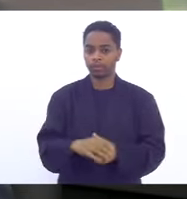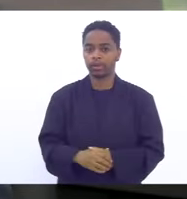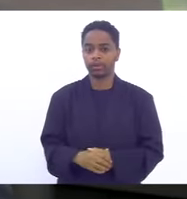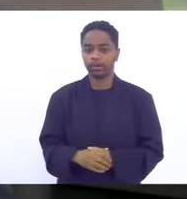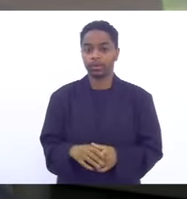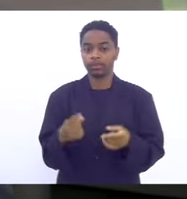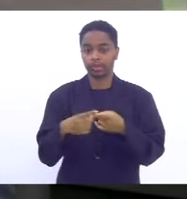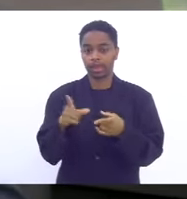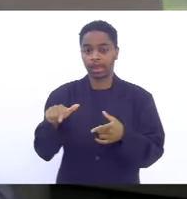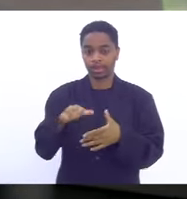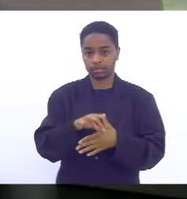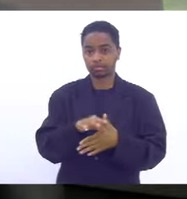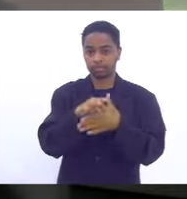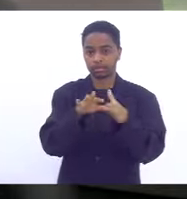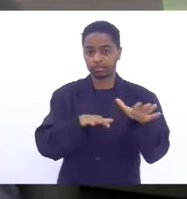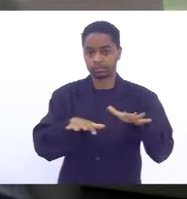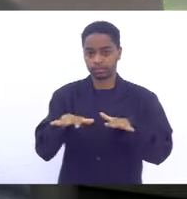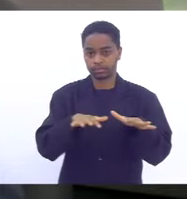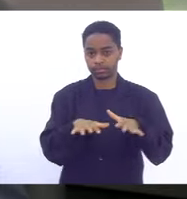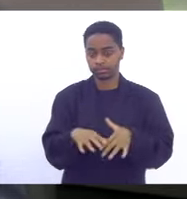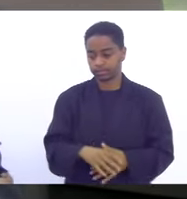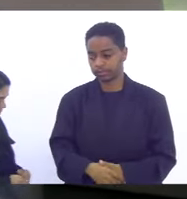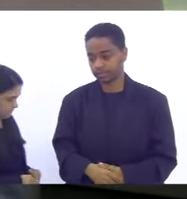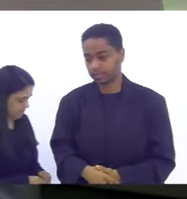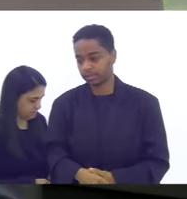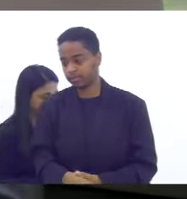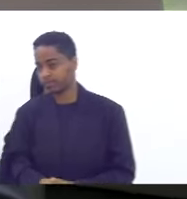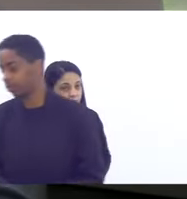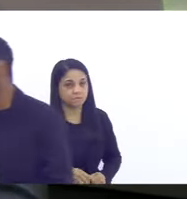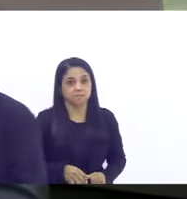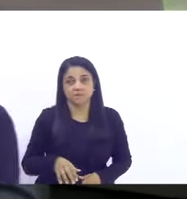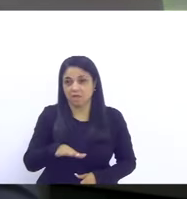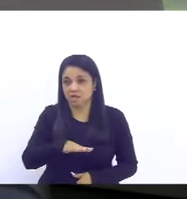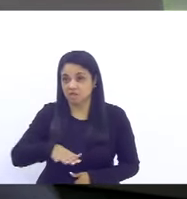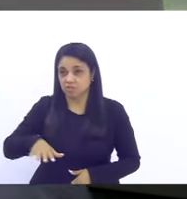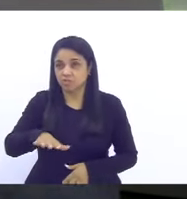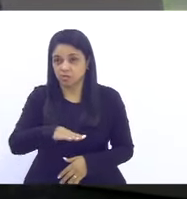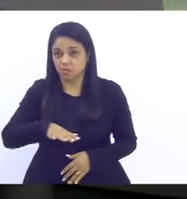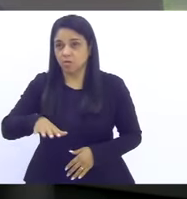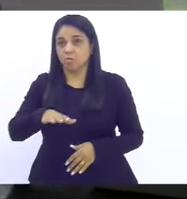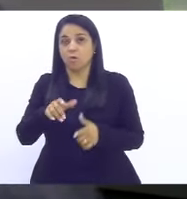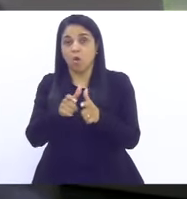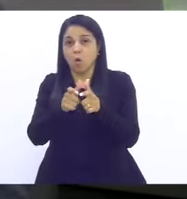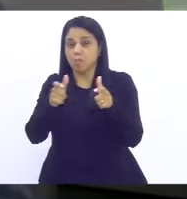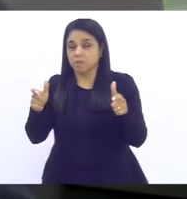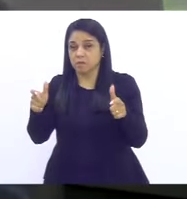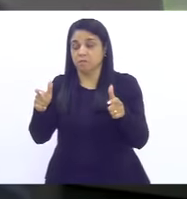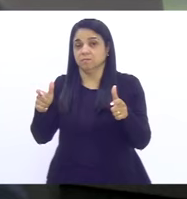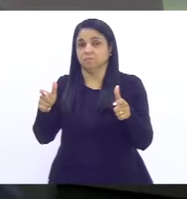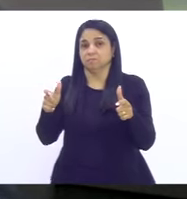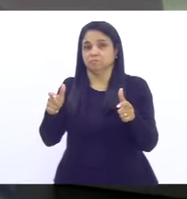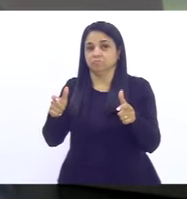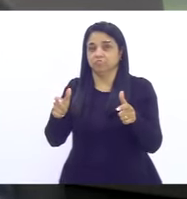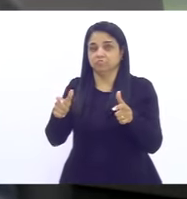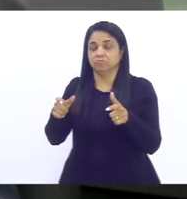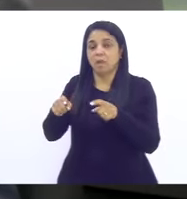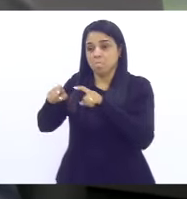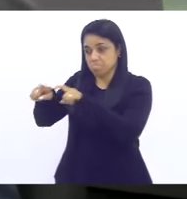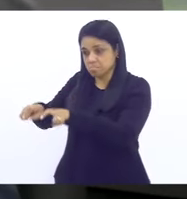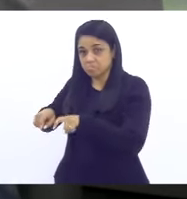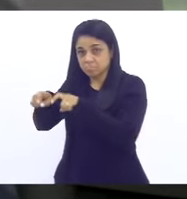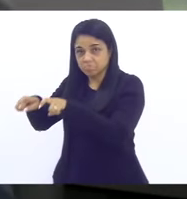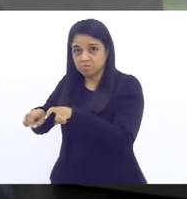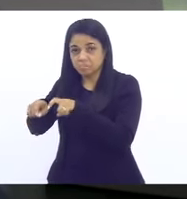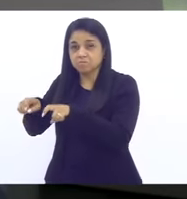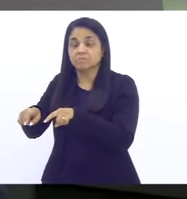liderado esse movimento que está acontecendo agora na nossa região, onde nós estamos aumentando a nossa produção e plantação de uvas.